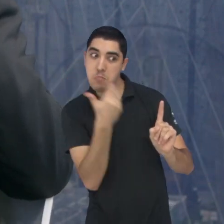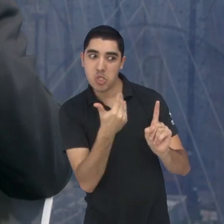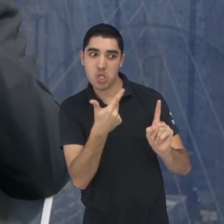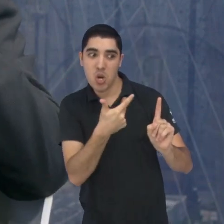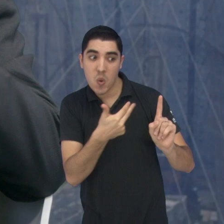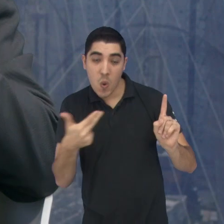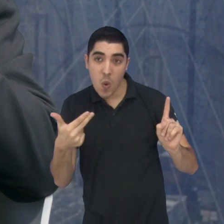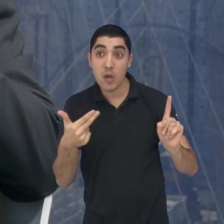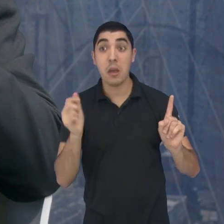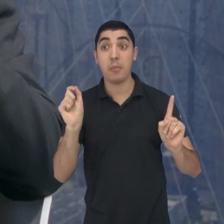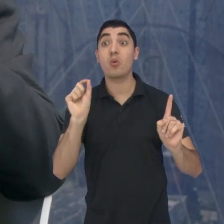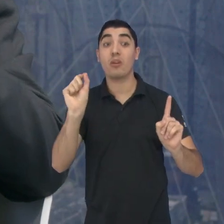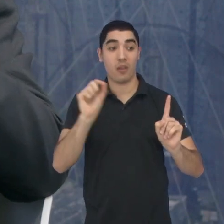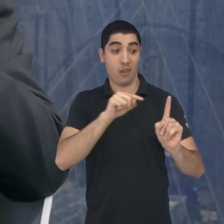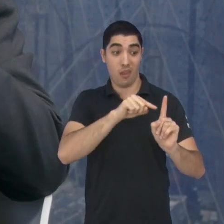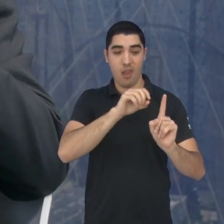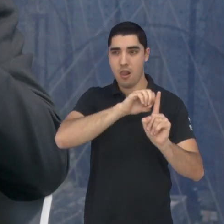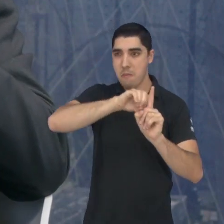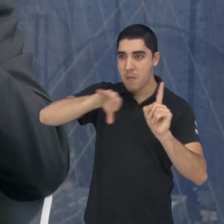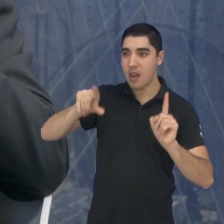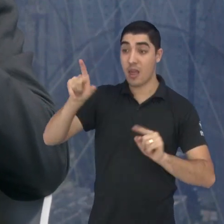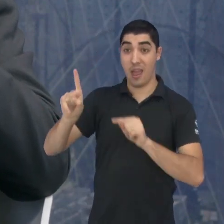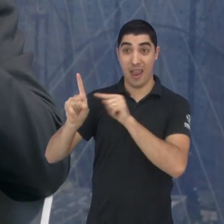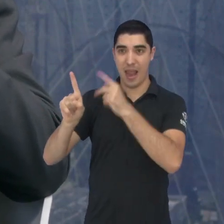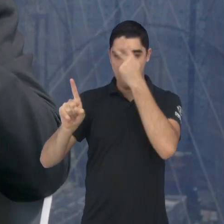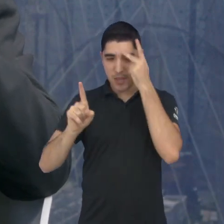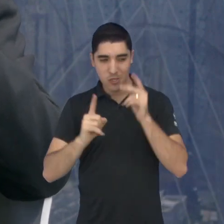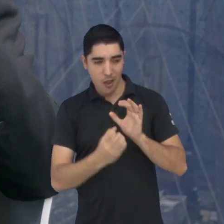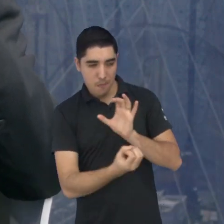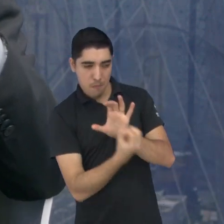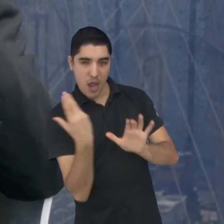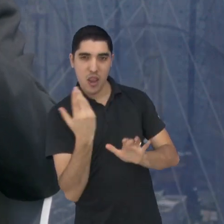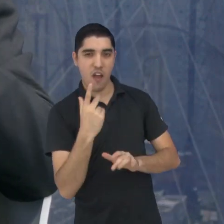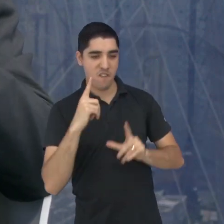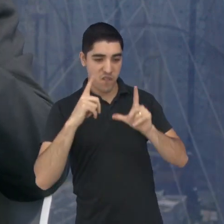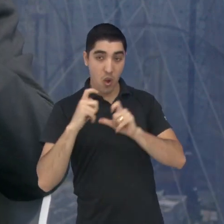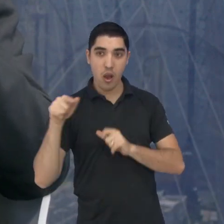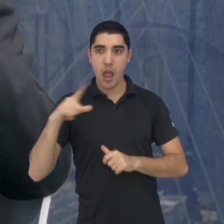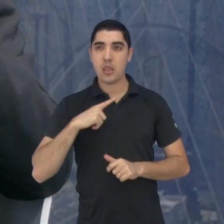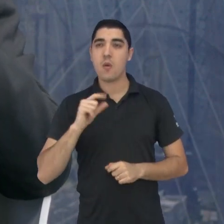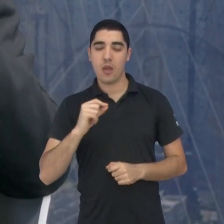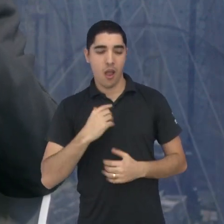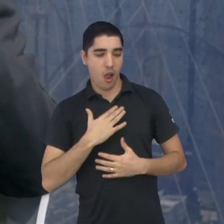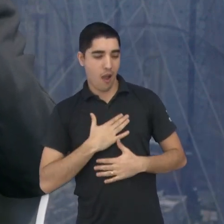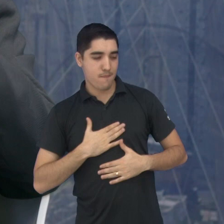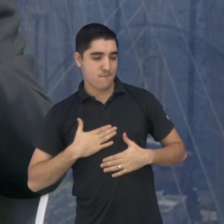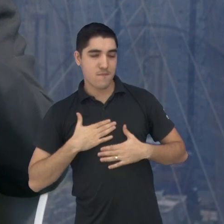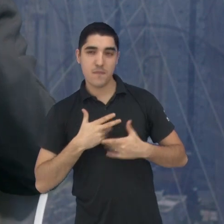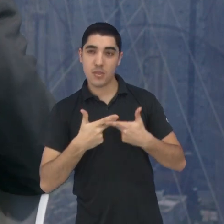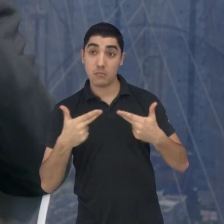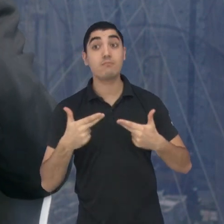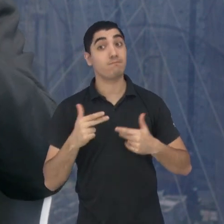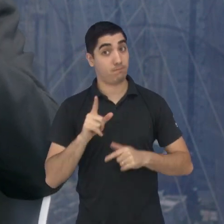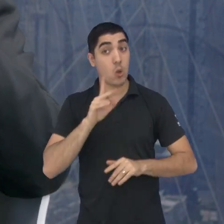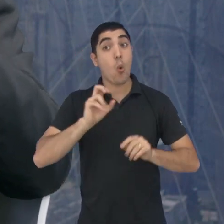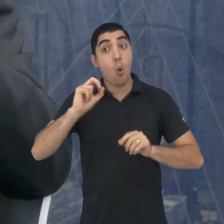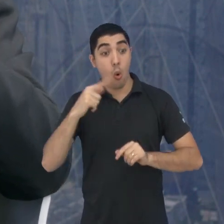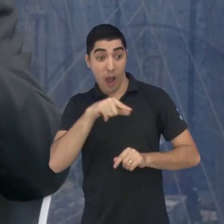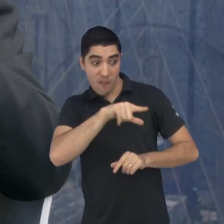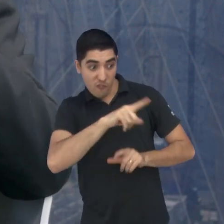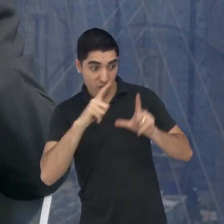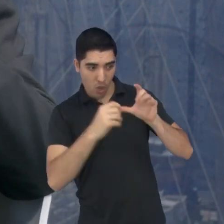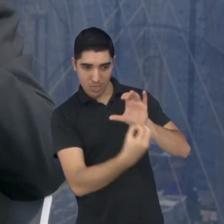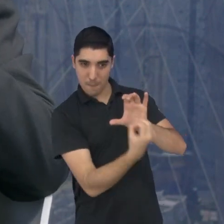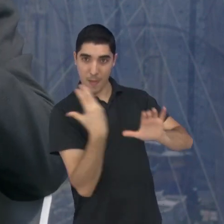para satisfazer a própria lascívia desse abusador virtual, como pode servir para que ele compartilhe isso com outras